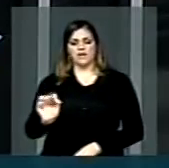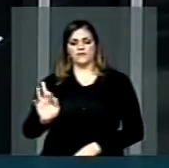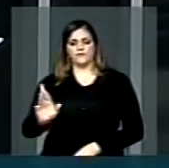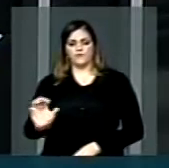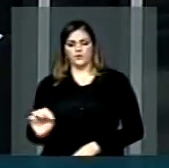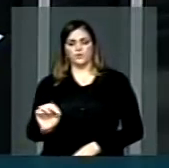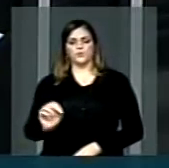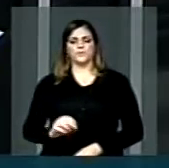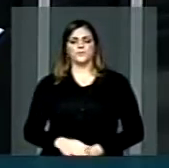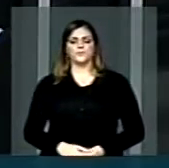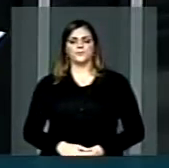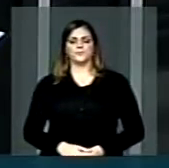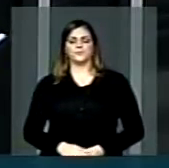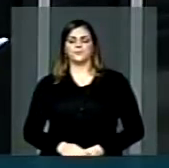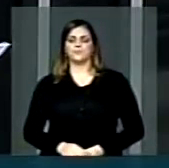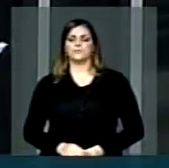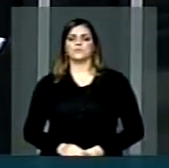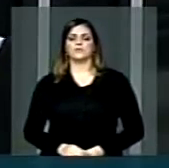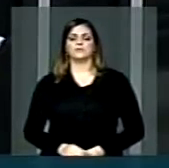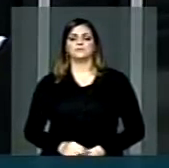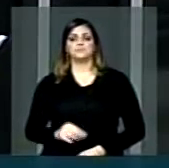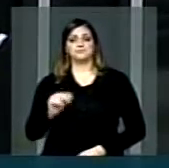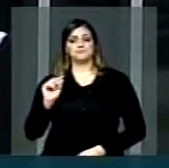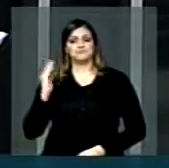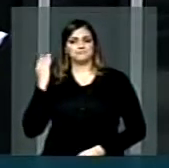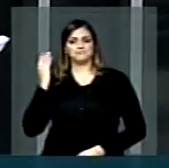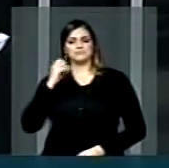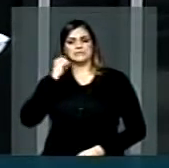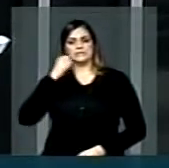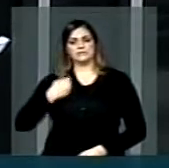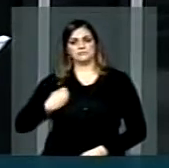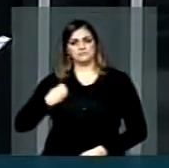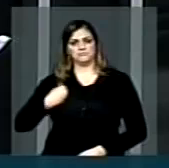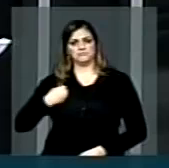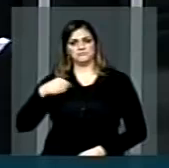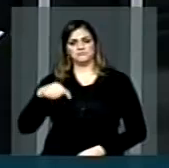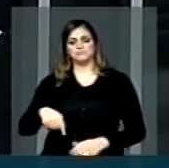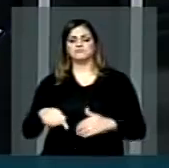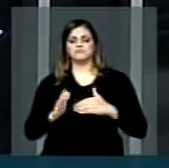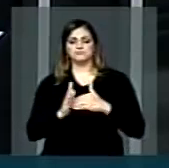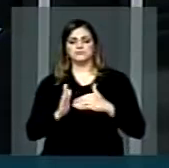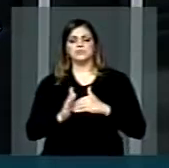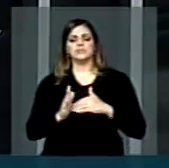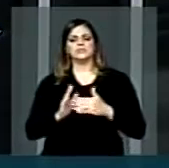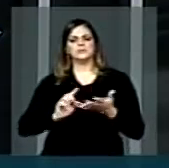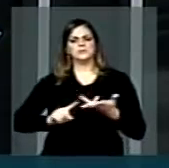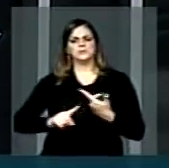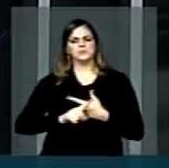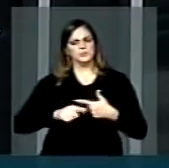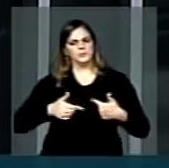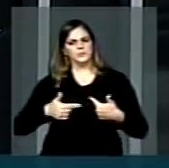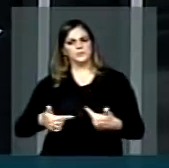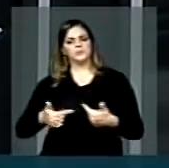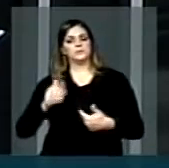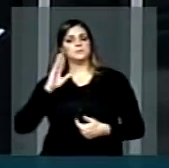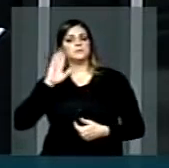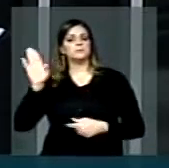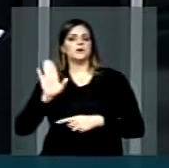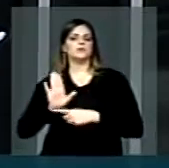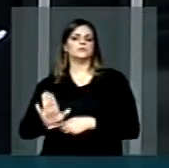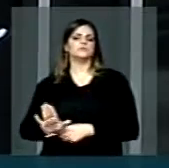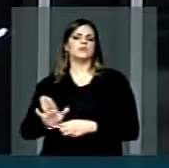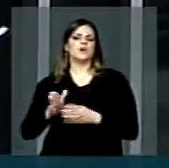Janeiro. Como senador da República, na cadeira deixada por Darcy Ribeiro, entre outras ações, insistiu em sua pregação em prol das